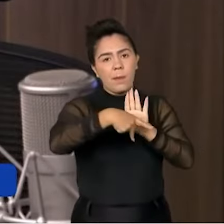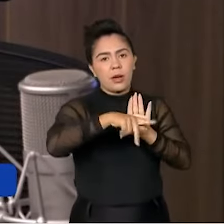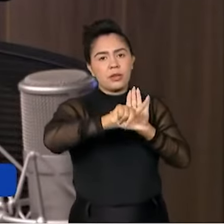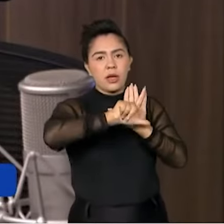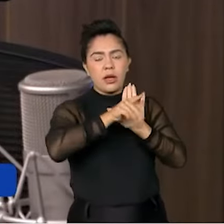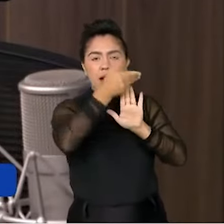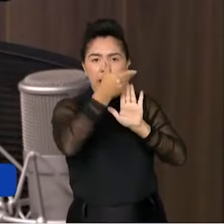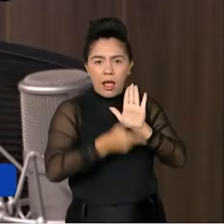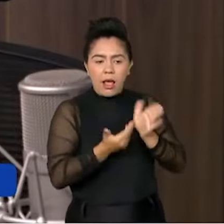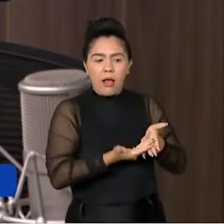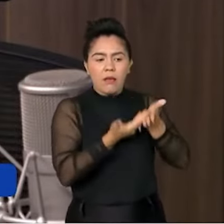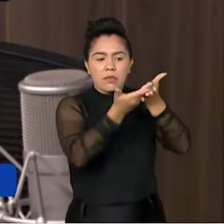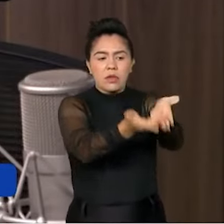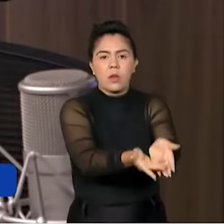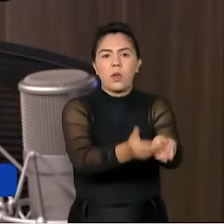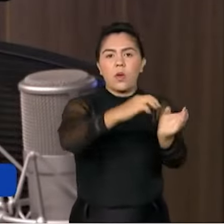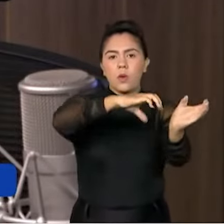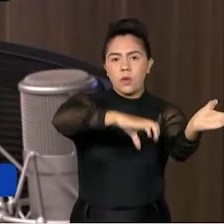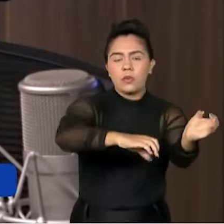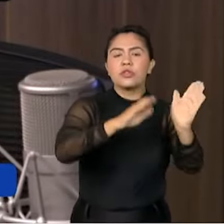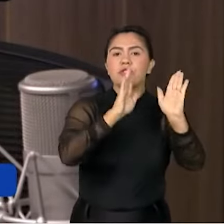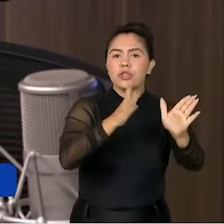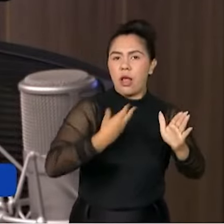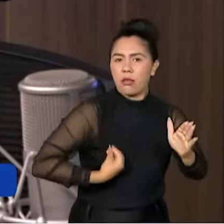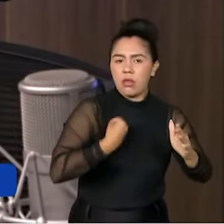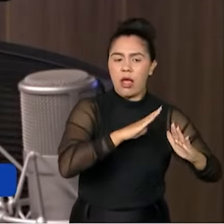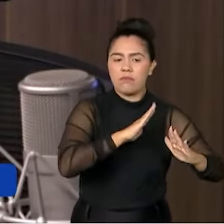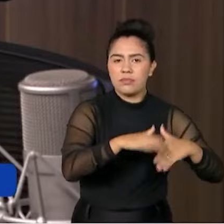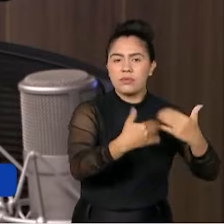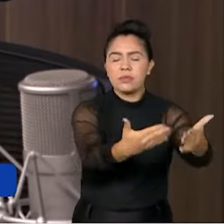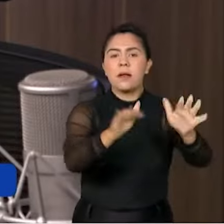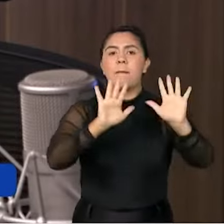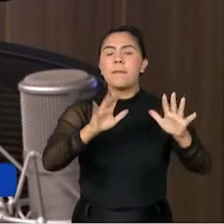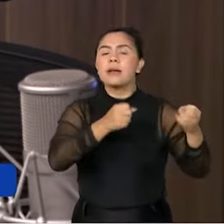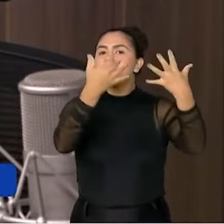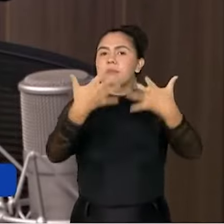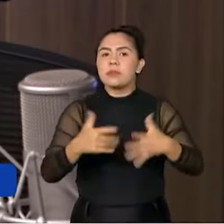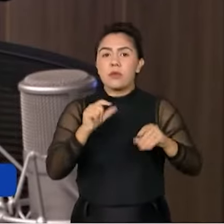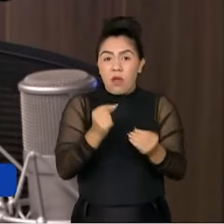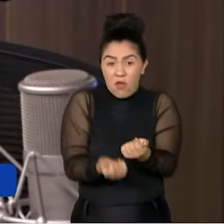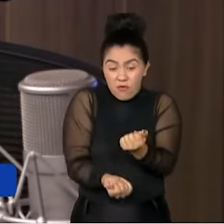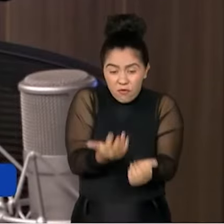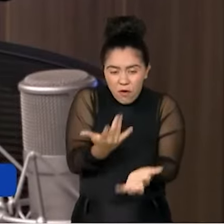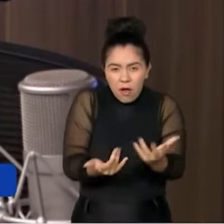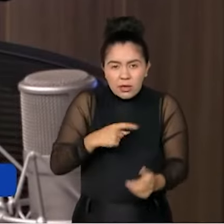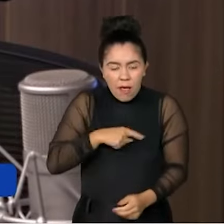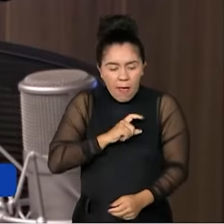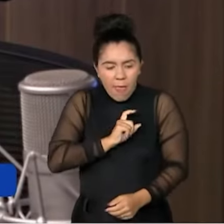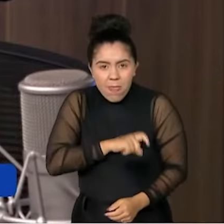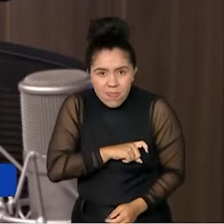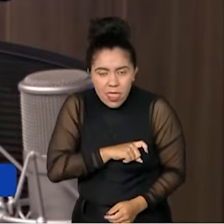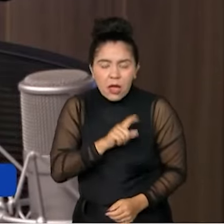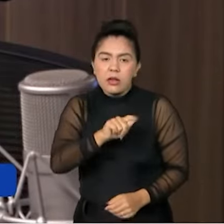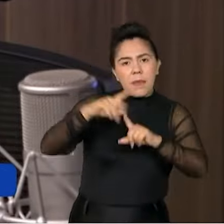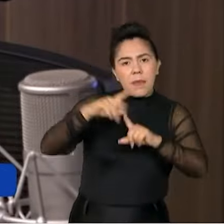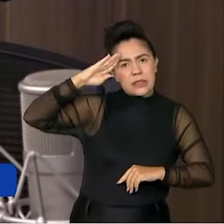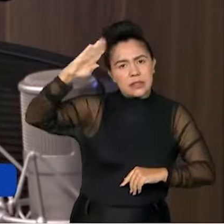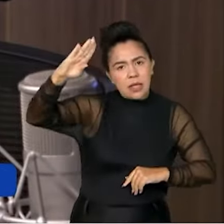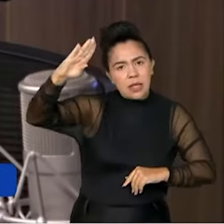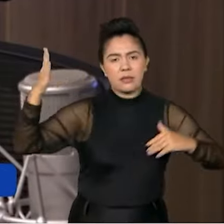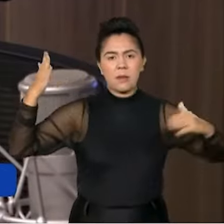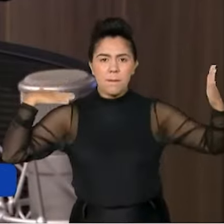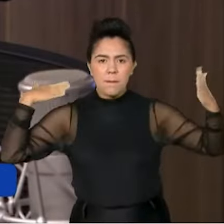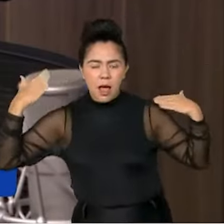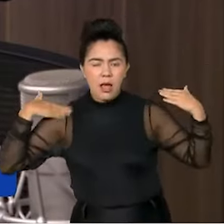senador Contarato, que estabelece que o fogo com intenção de queimar deve ser considerado um crime hediondo.